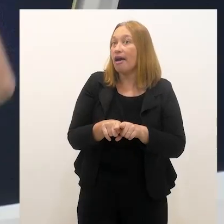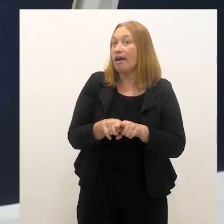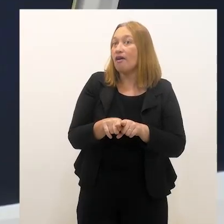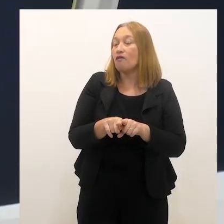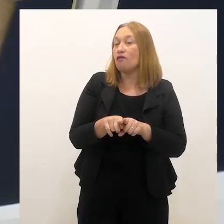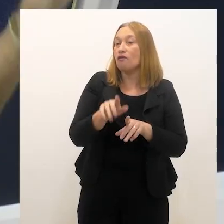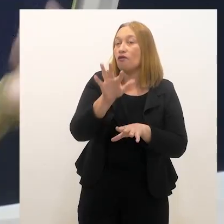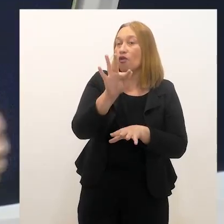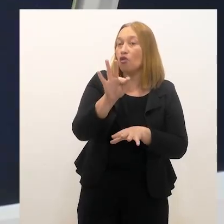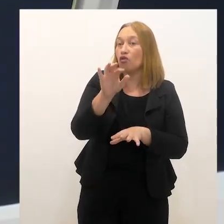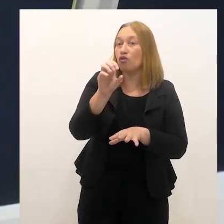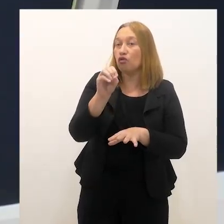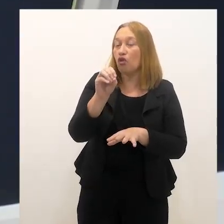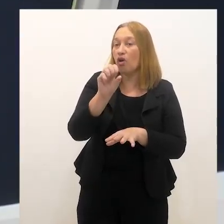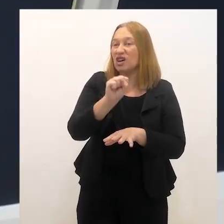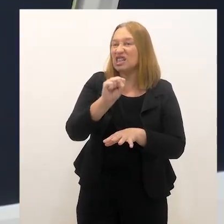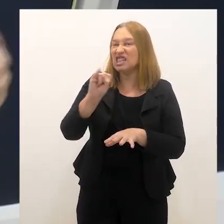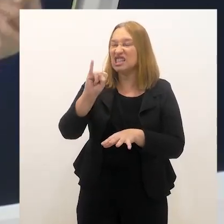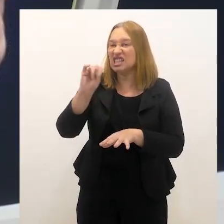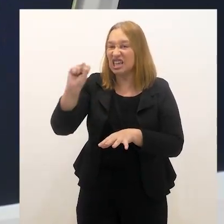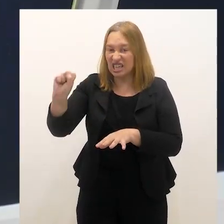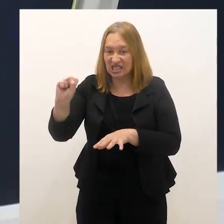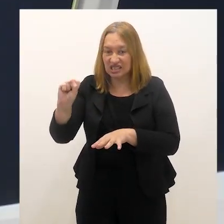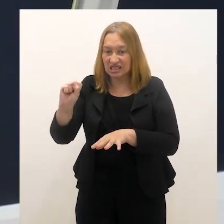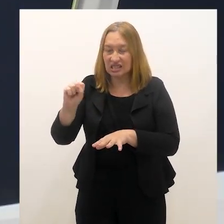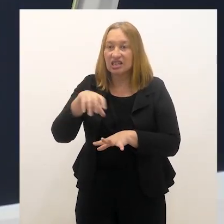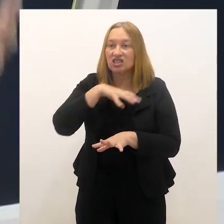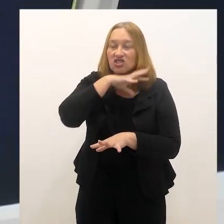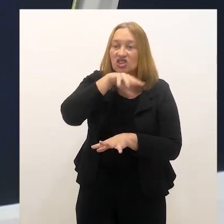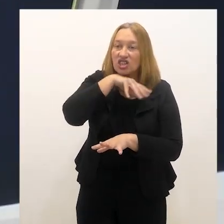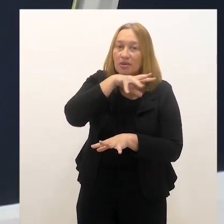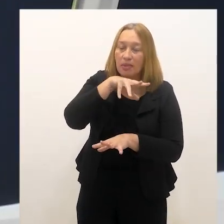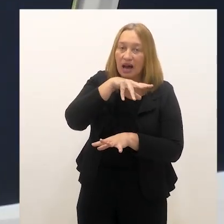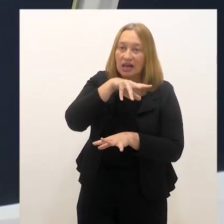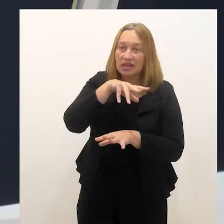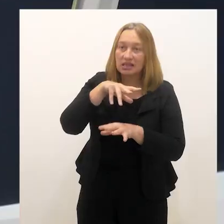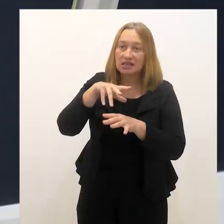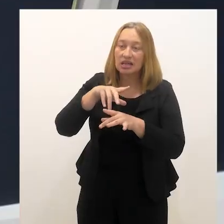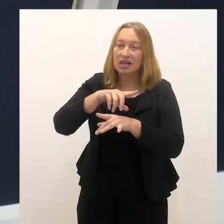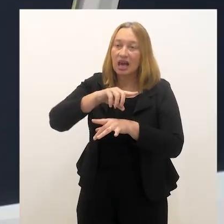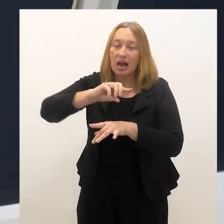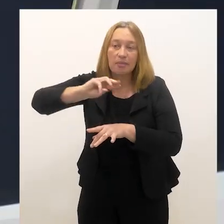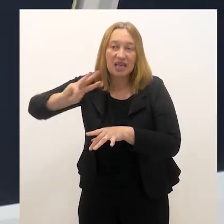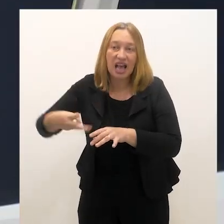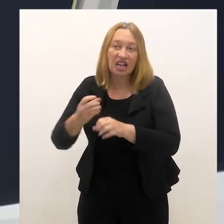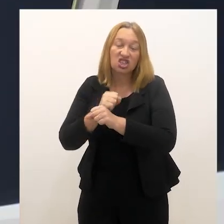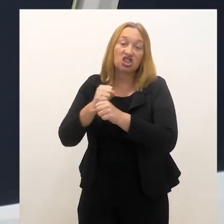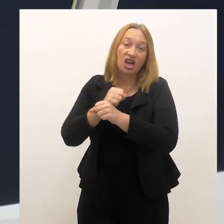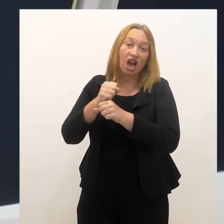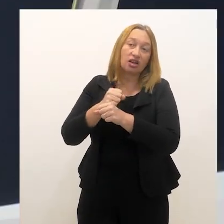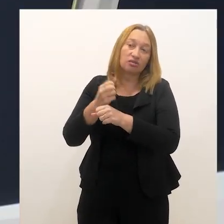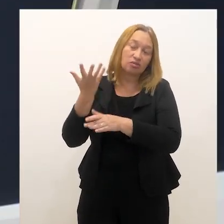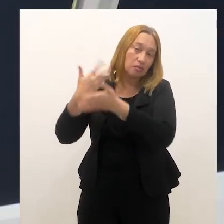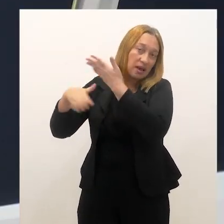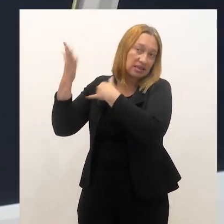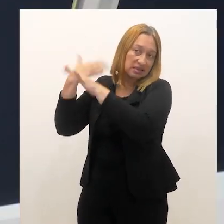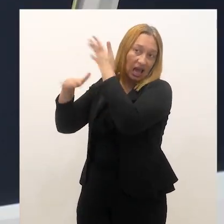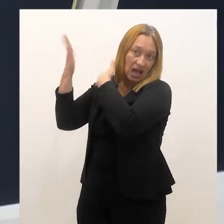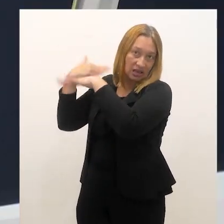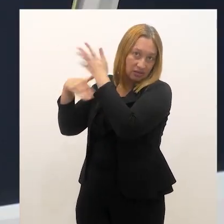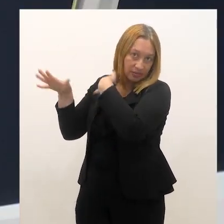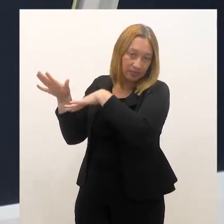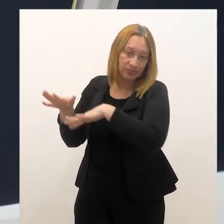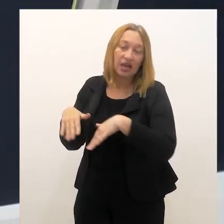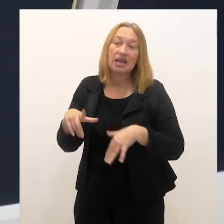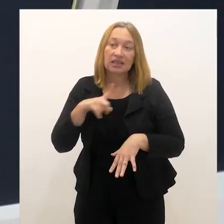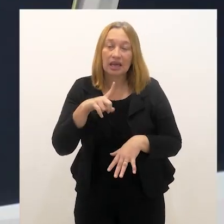milhões de anos atrás, que os fósseis dizem terem se perdido, a Armada Histórica protege. E aí é isso.